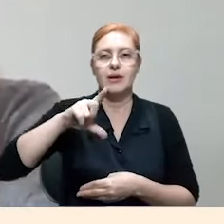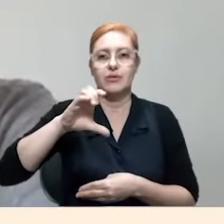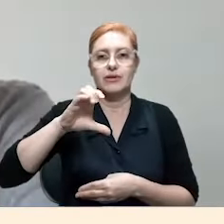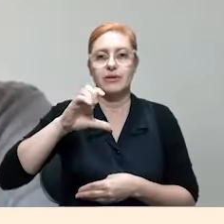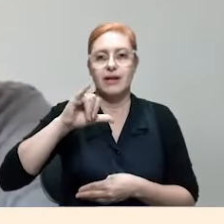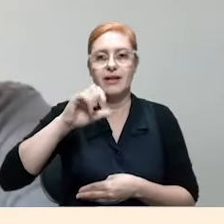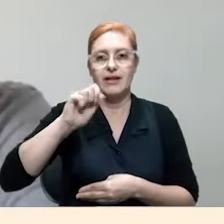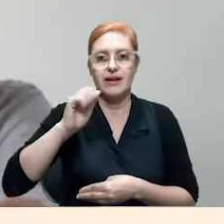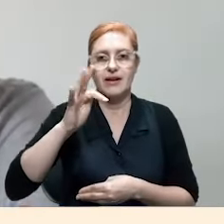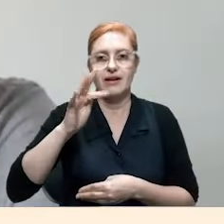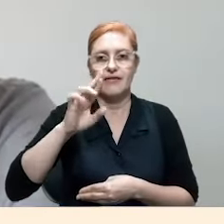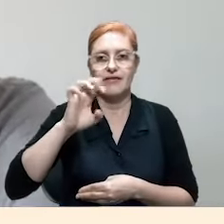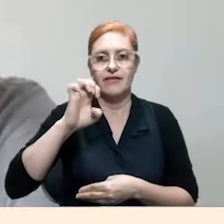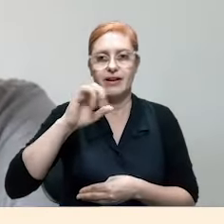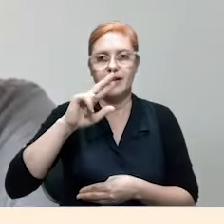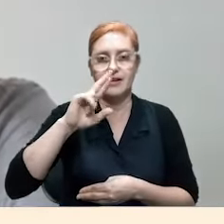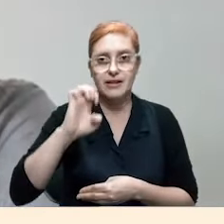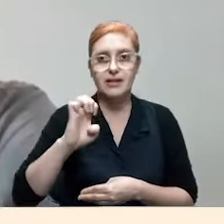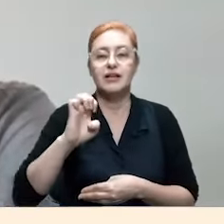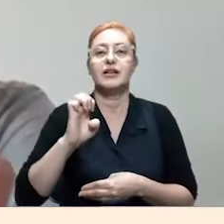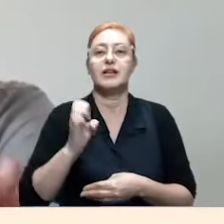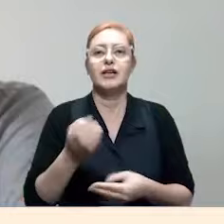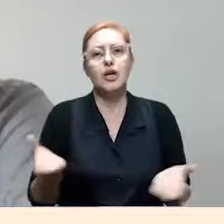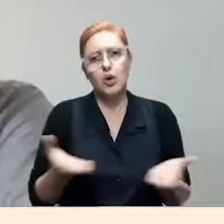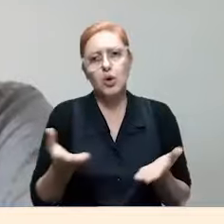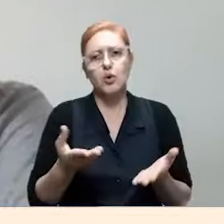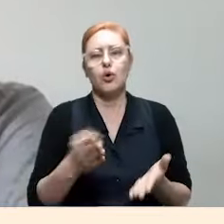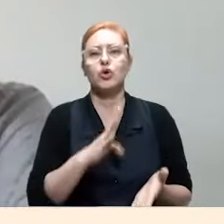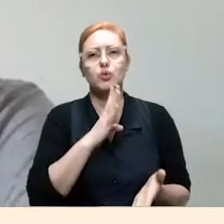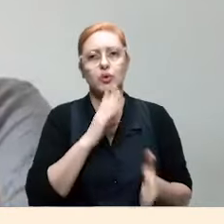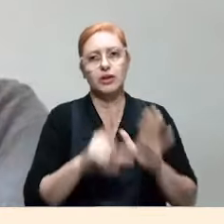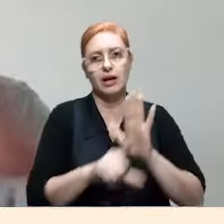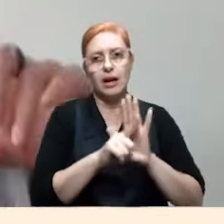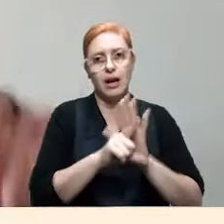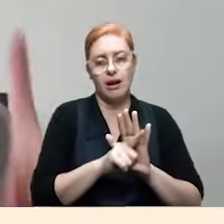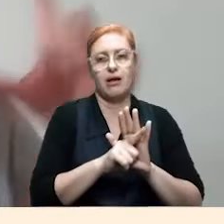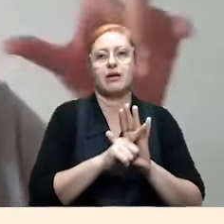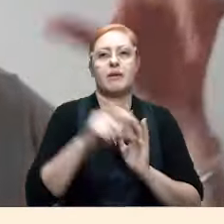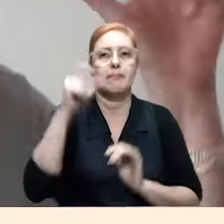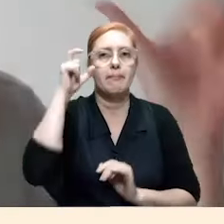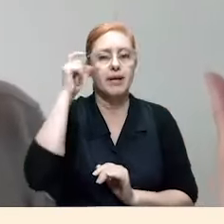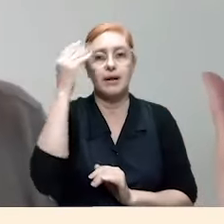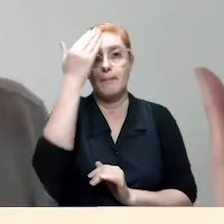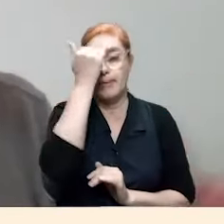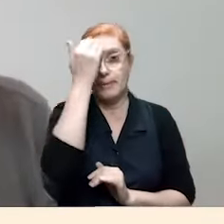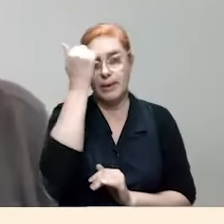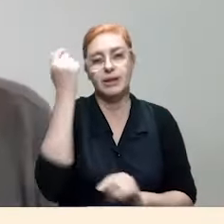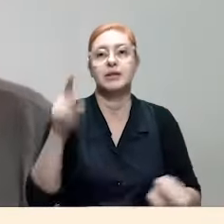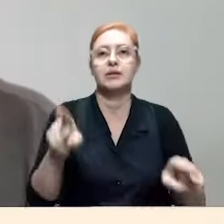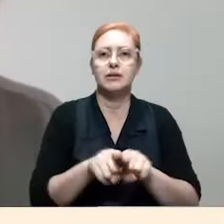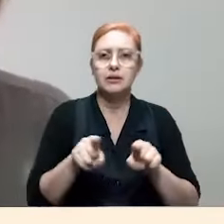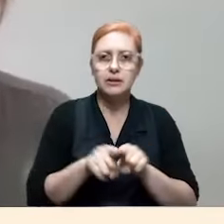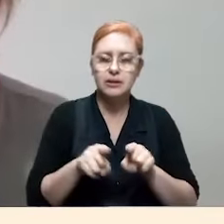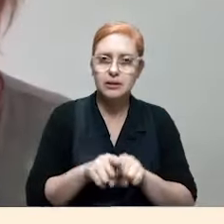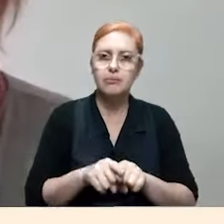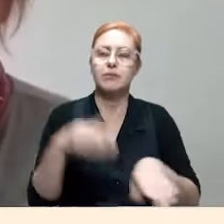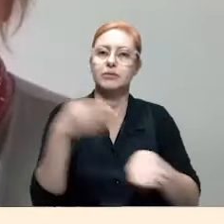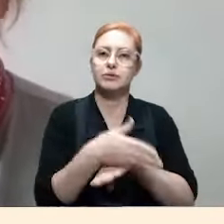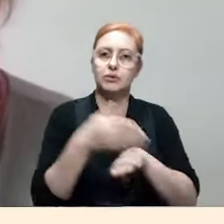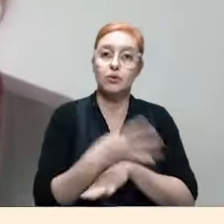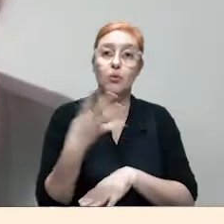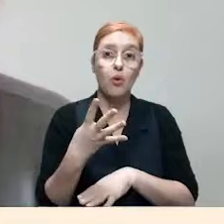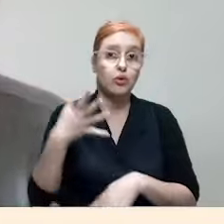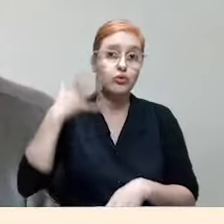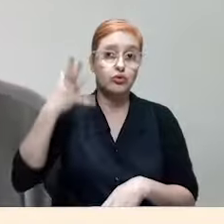que participamos das 4 conferências organizadas pelo governo, isso só de política para as mulheres, mas tivemos as conferências